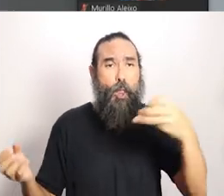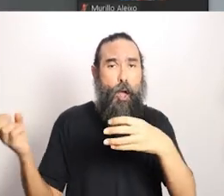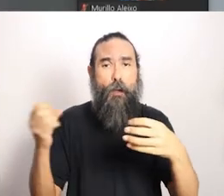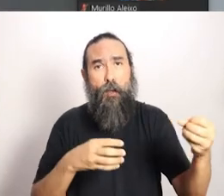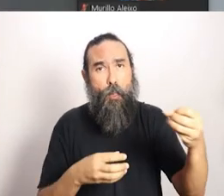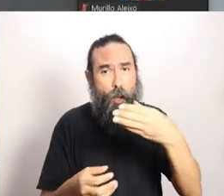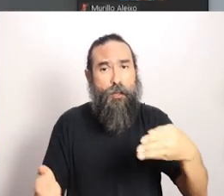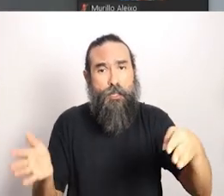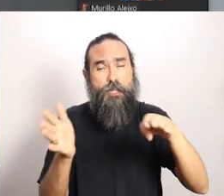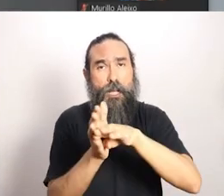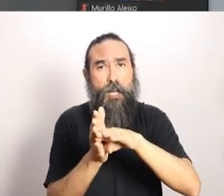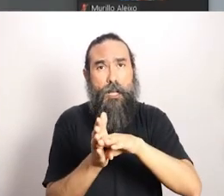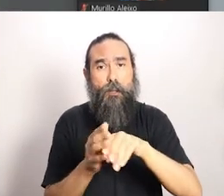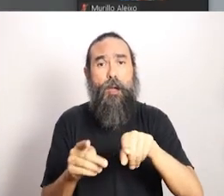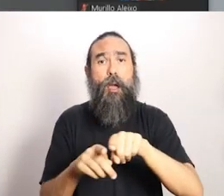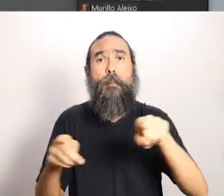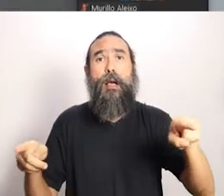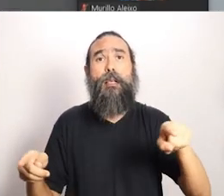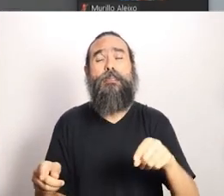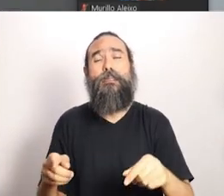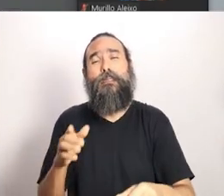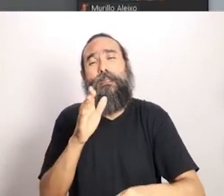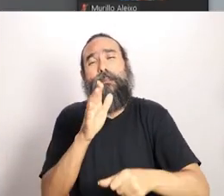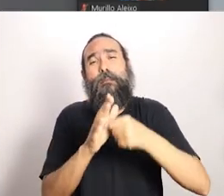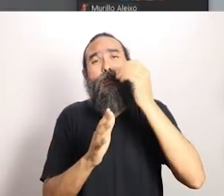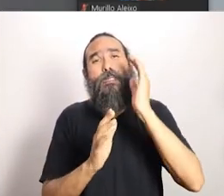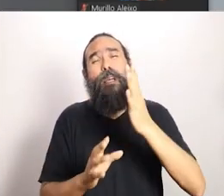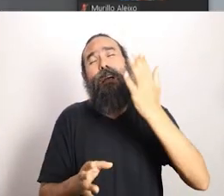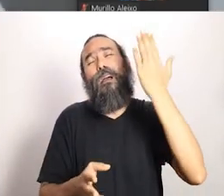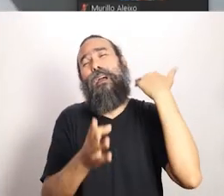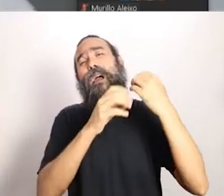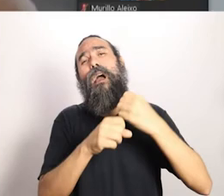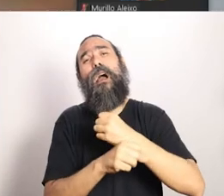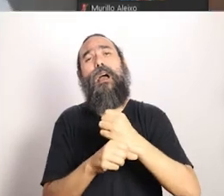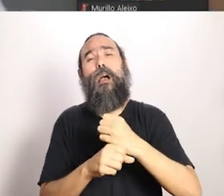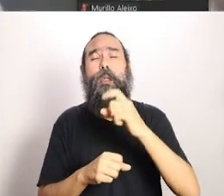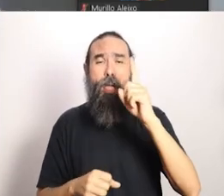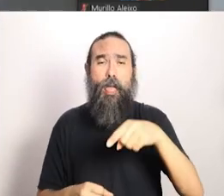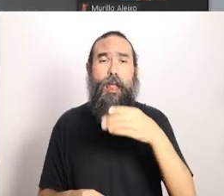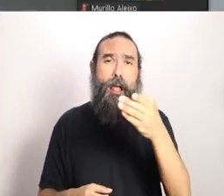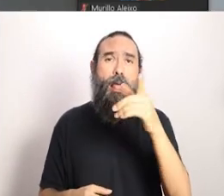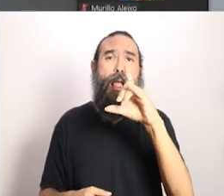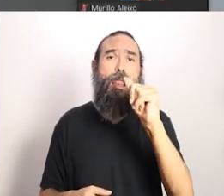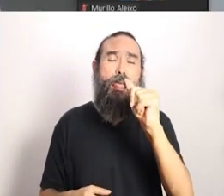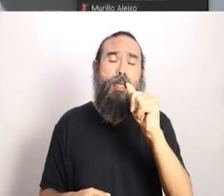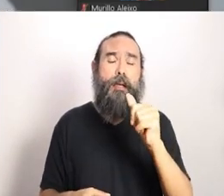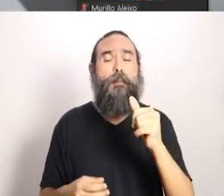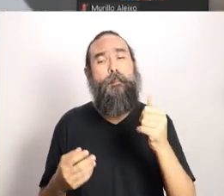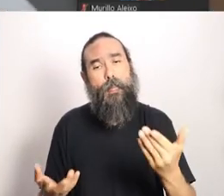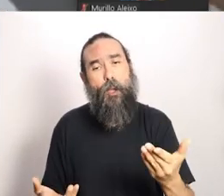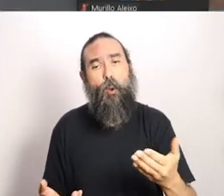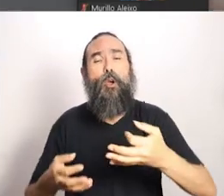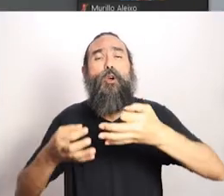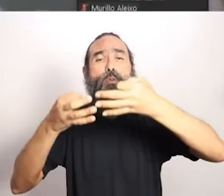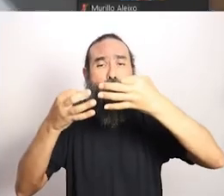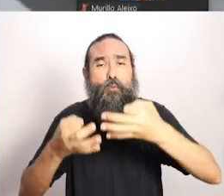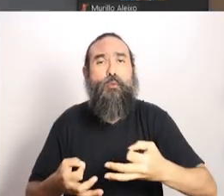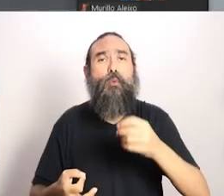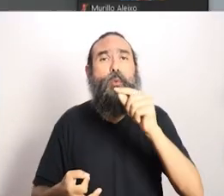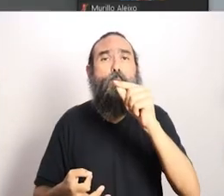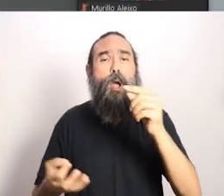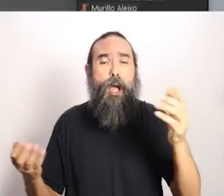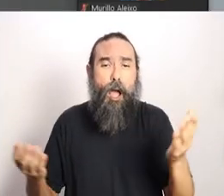mas quem veio trabalhando com a ciranda durante esse tempo todo foi Lia. Foi. Então, nada mais justo que Lia usufrua agora do seu